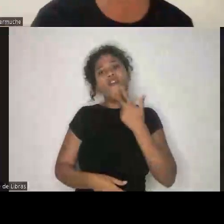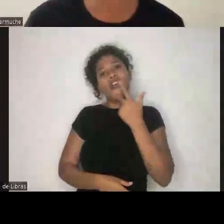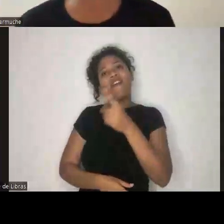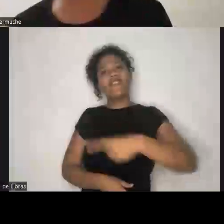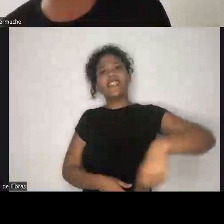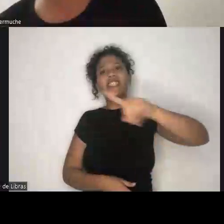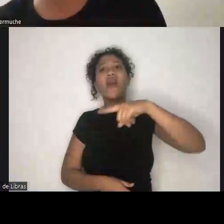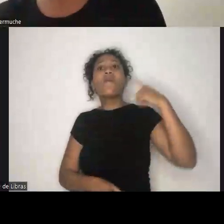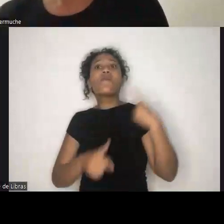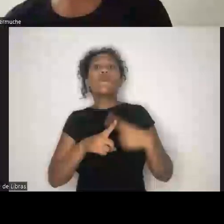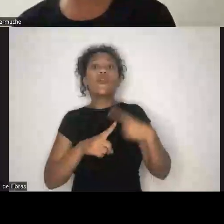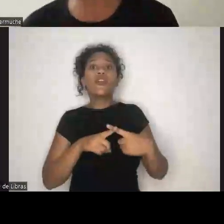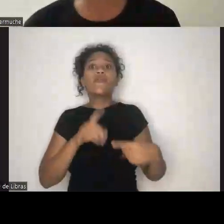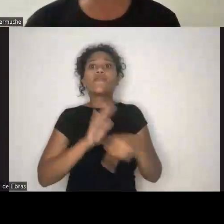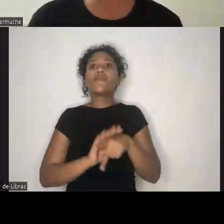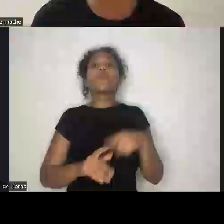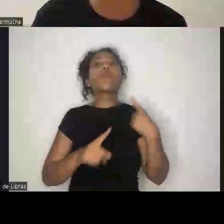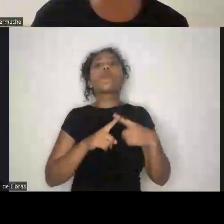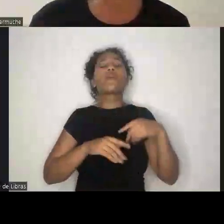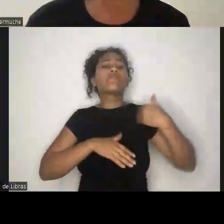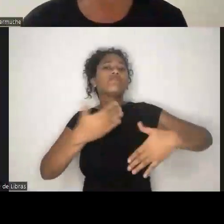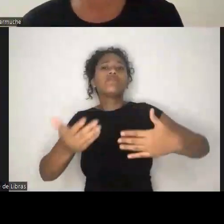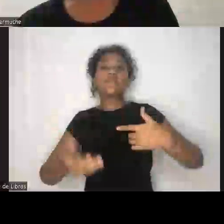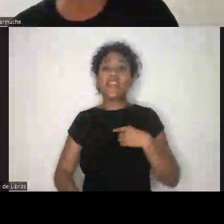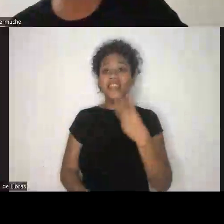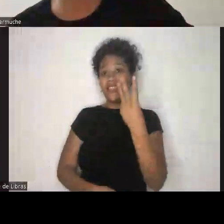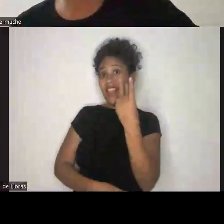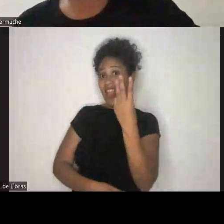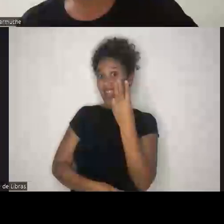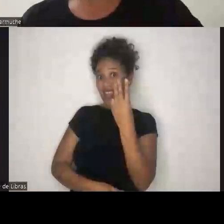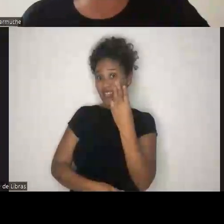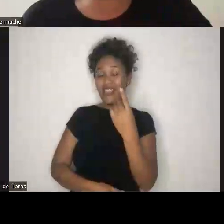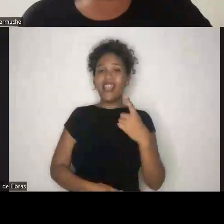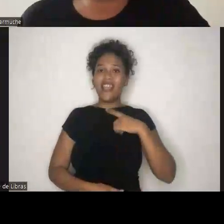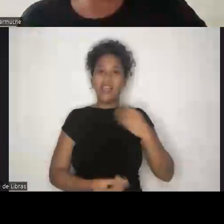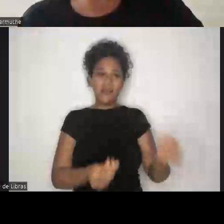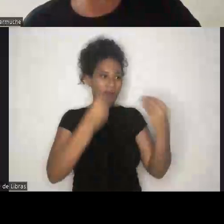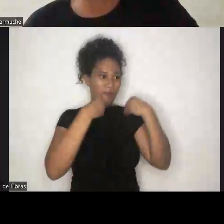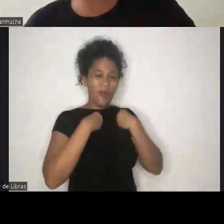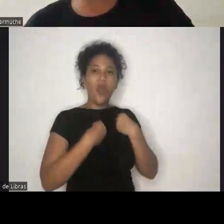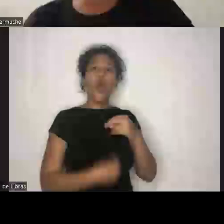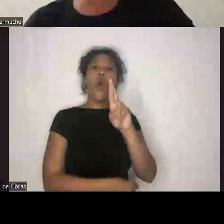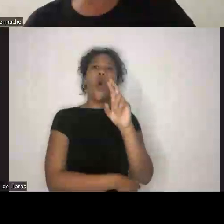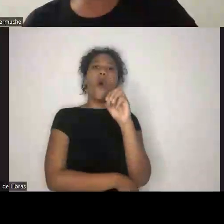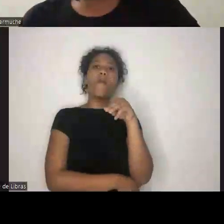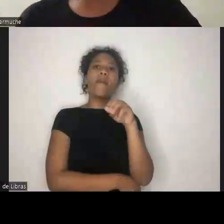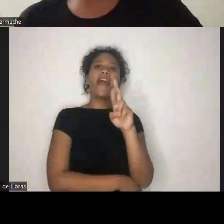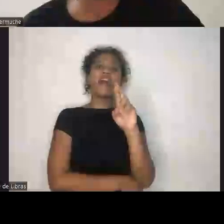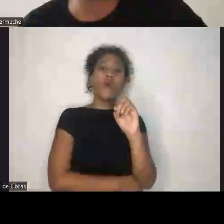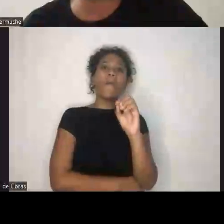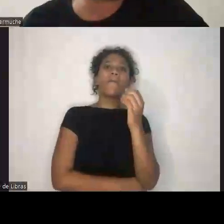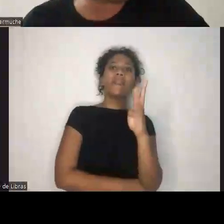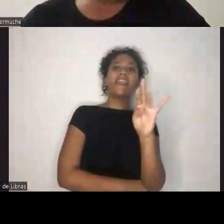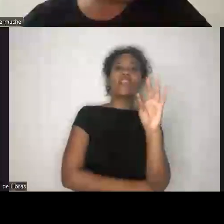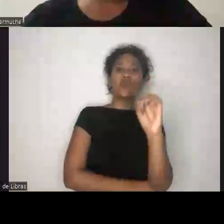porque que esse negócio ficou de pé né eu recebi três células do Romero Britto e que liberou o